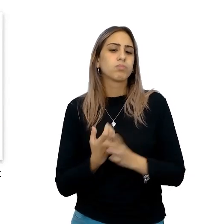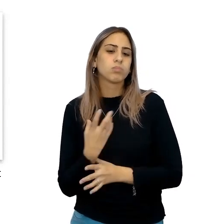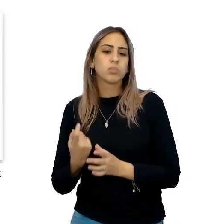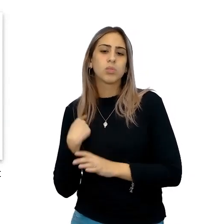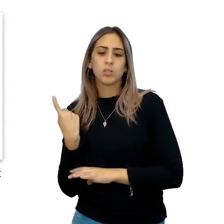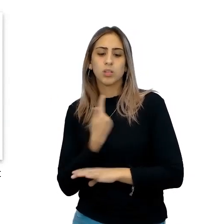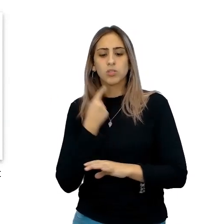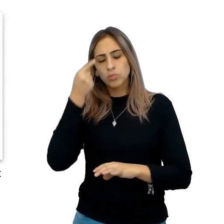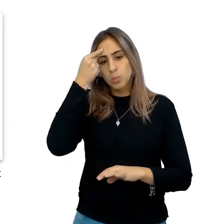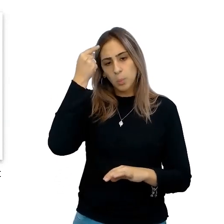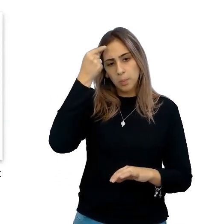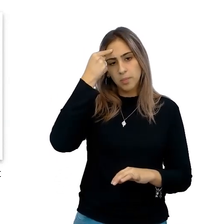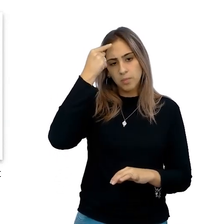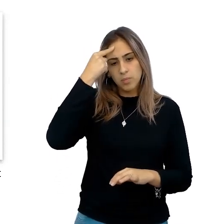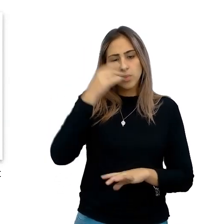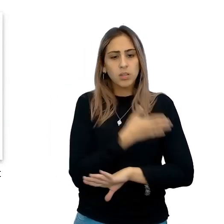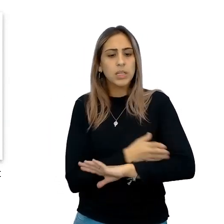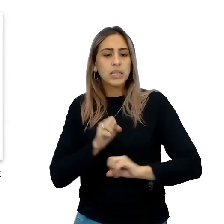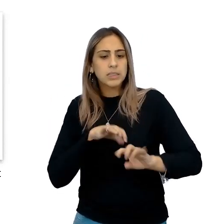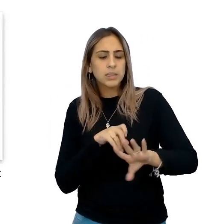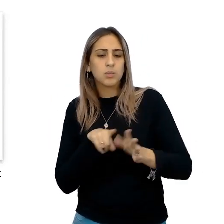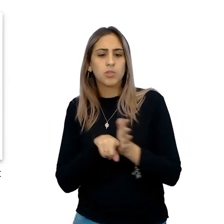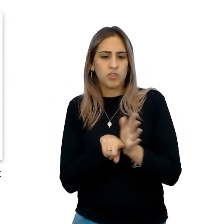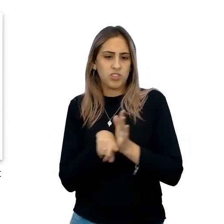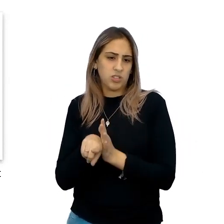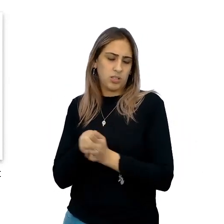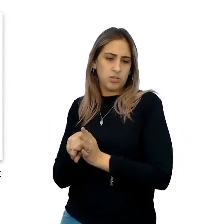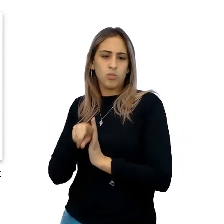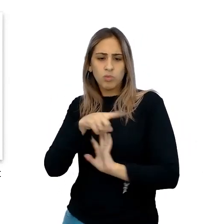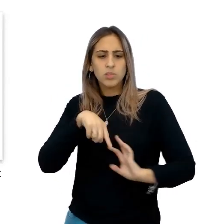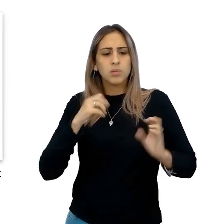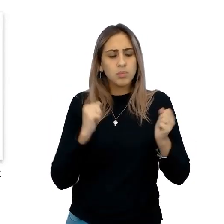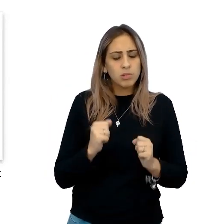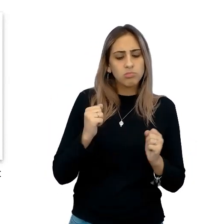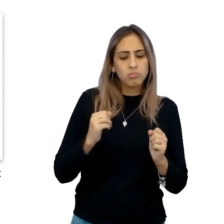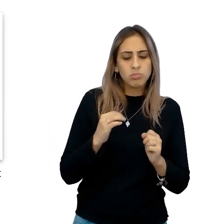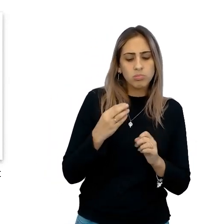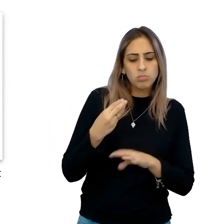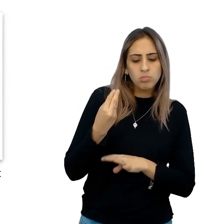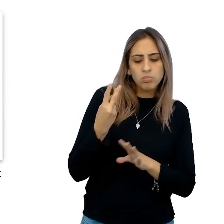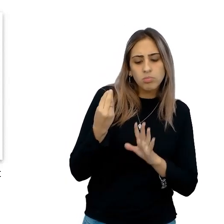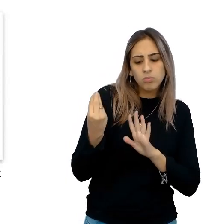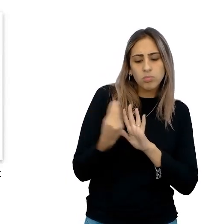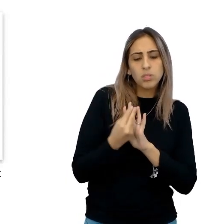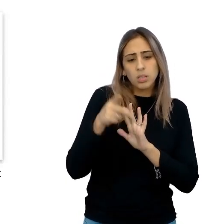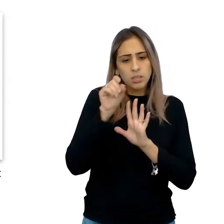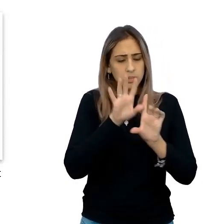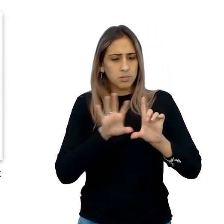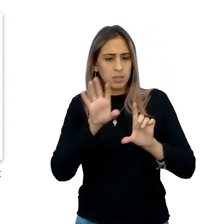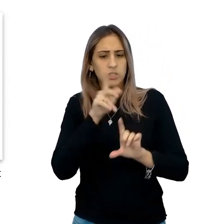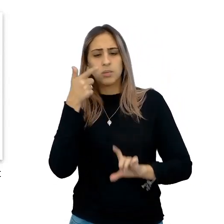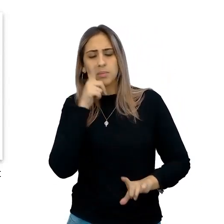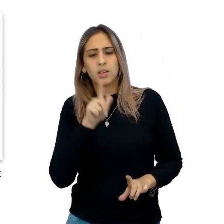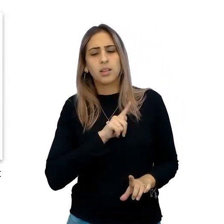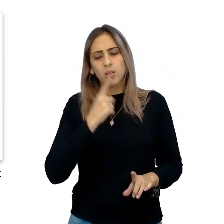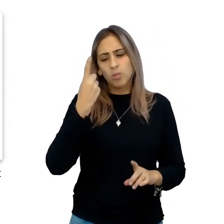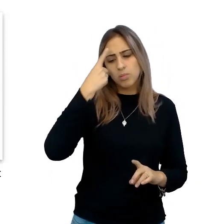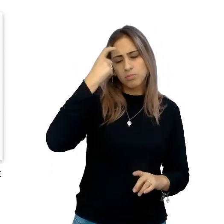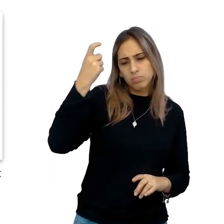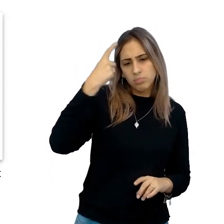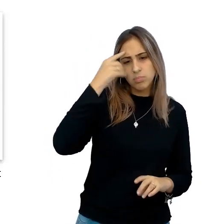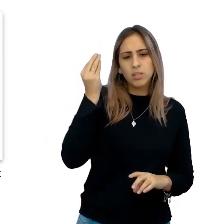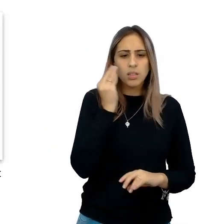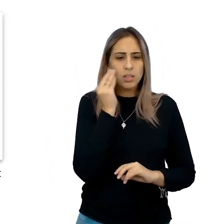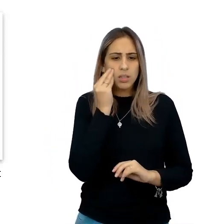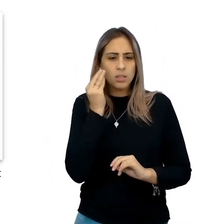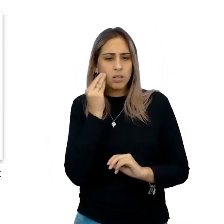quando a gente pensa em ensino por investigação? Aí vocês podem usar, inclusive, essas imagens para ter algumas ideias, para